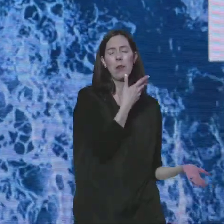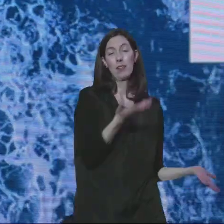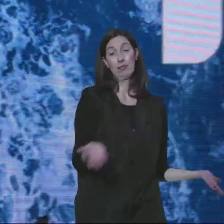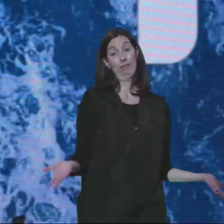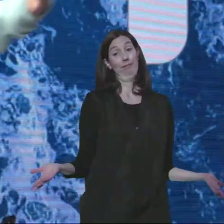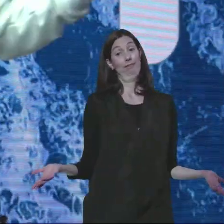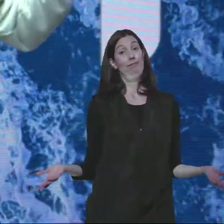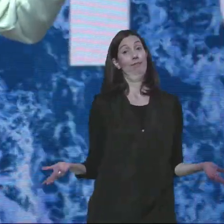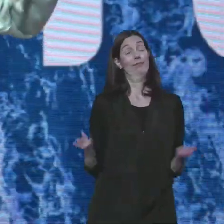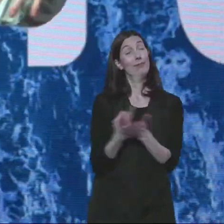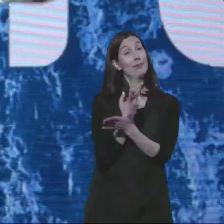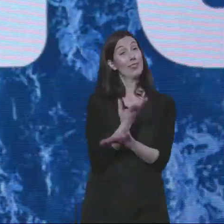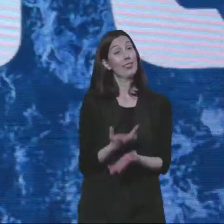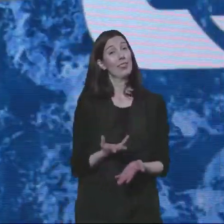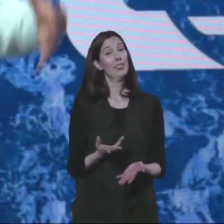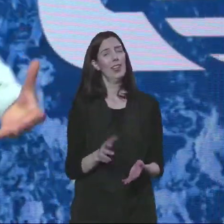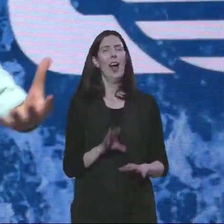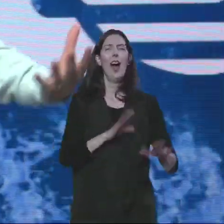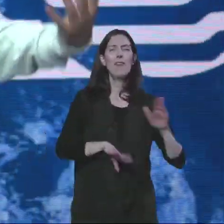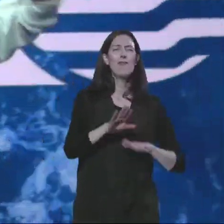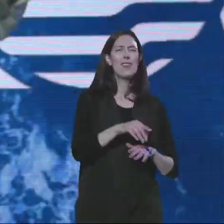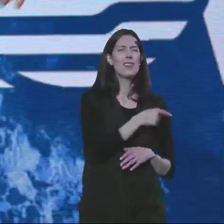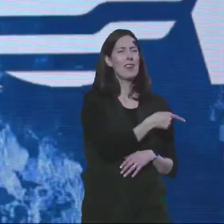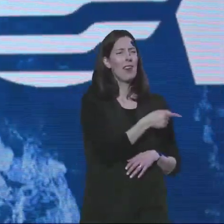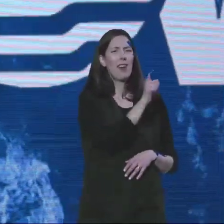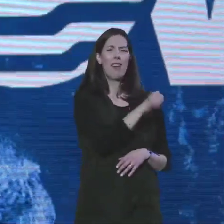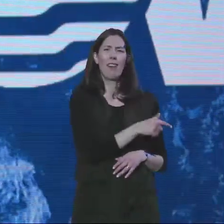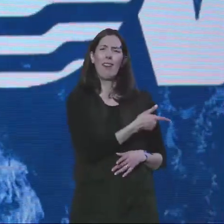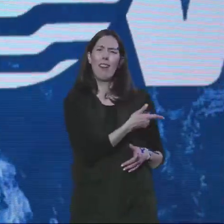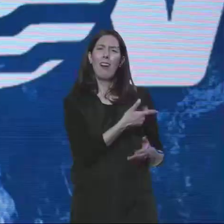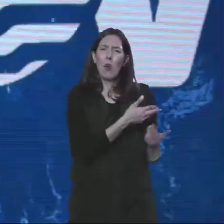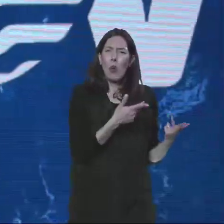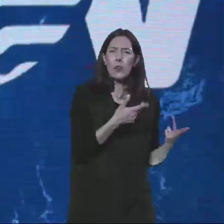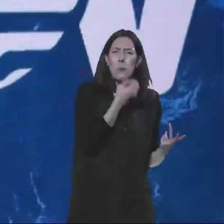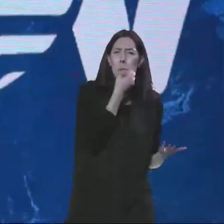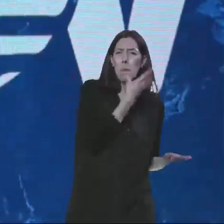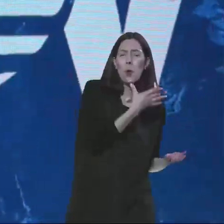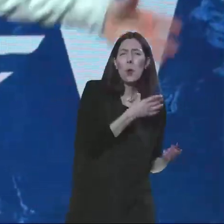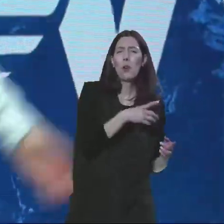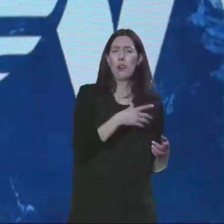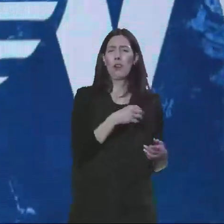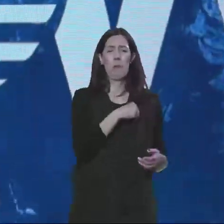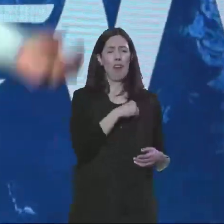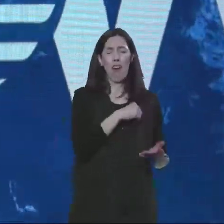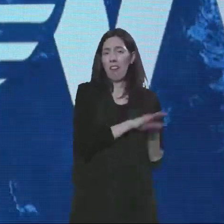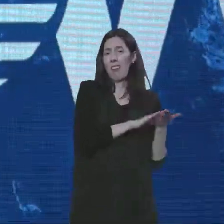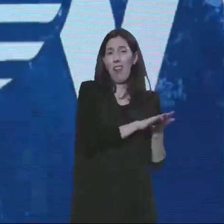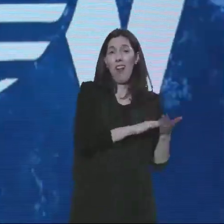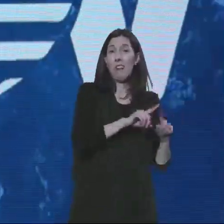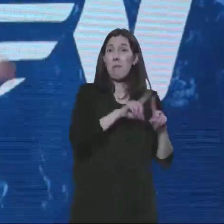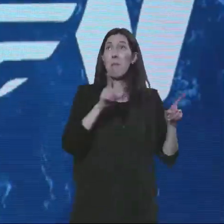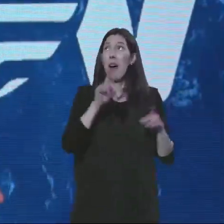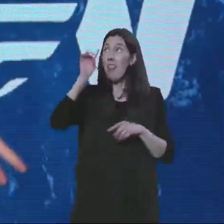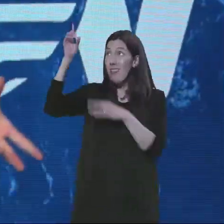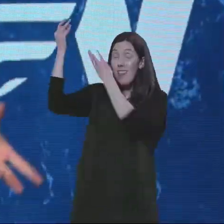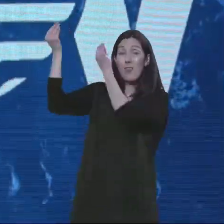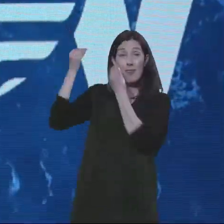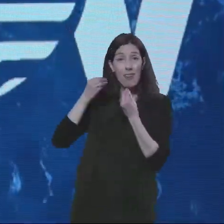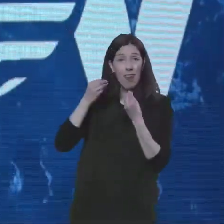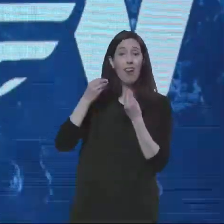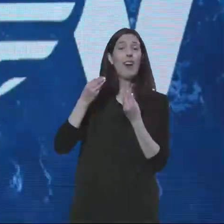Era para ser algo bom na sua vida, não estou falando só de namoro, mas de outras coisas da vida que o próprio Deus nos